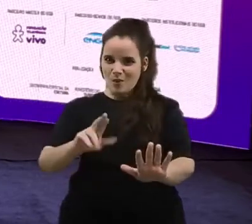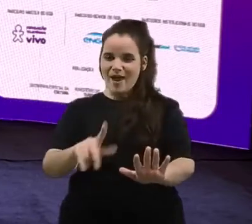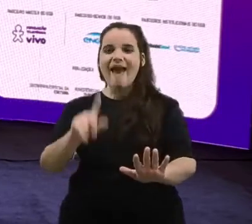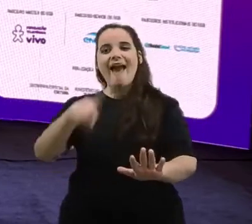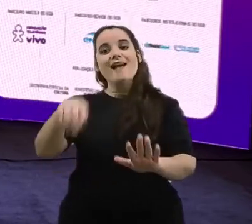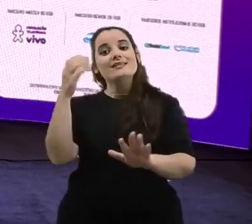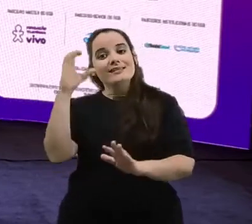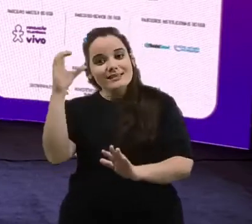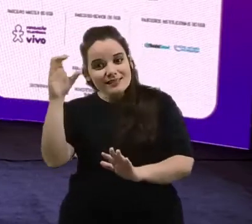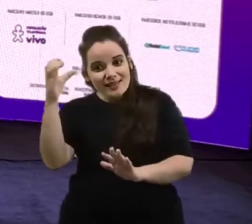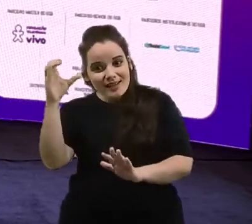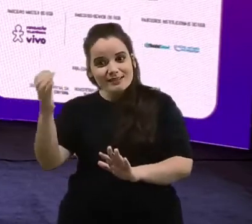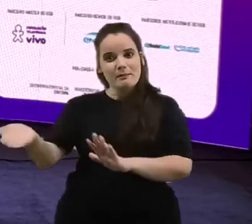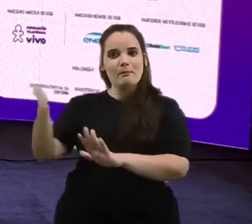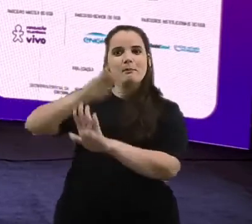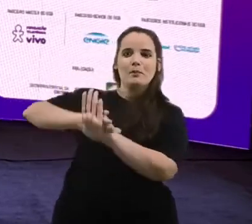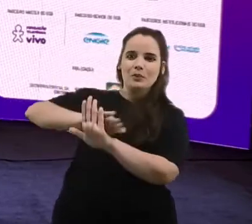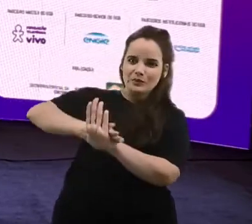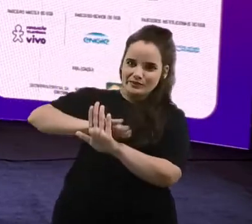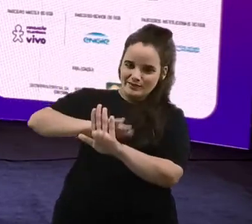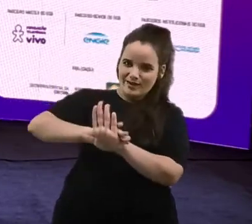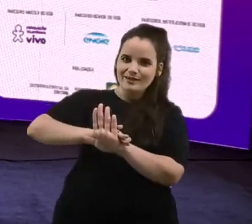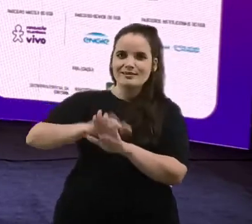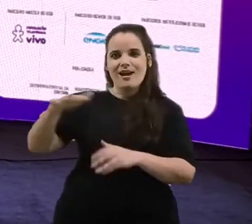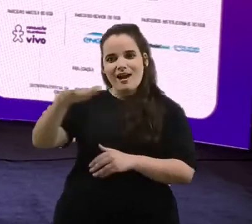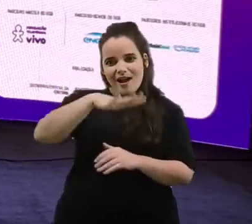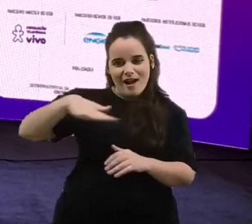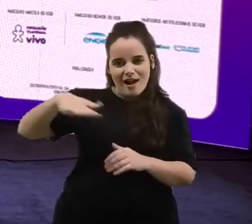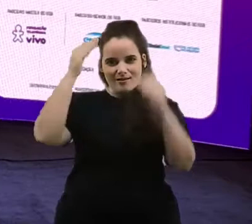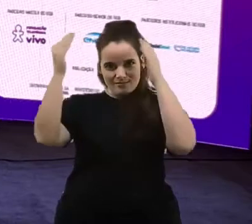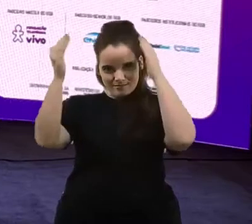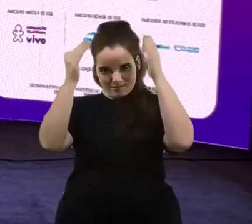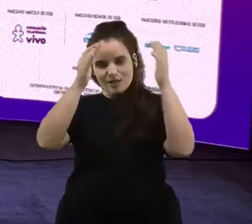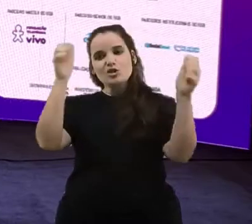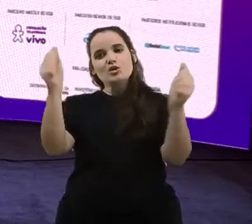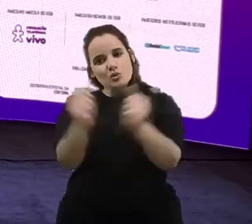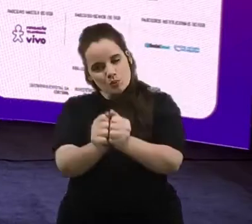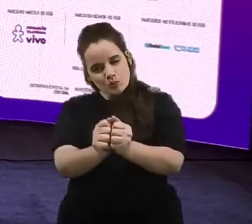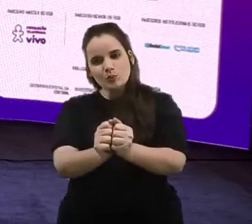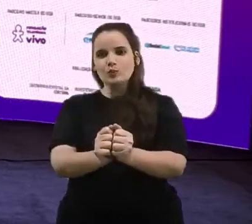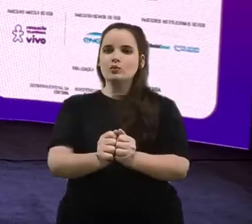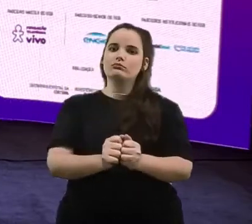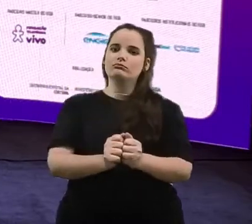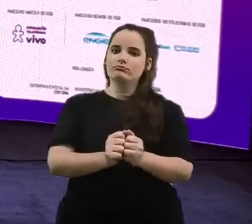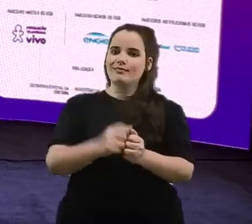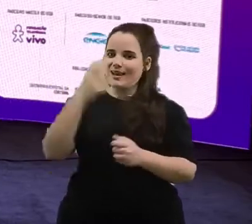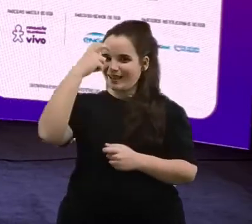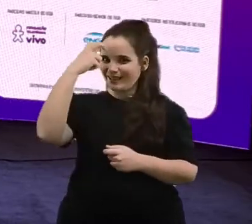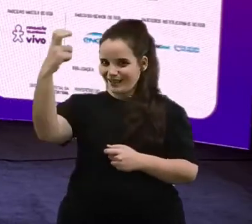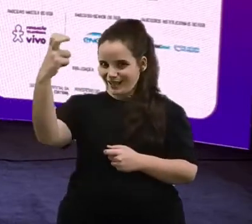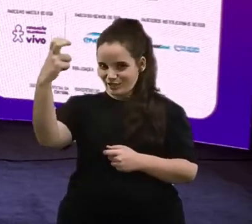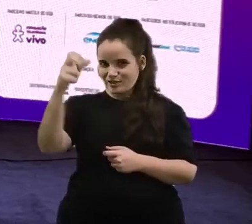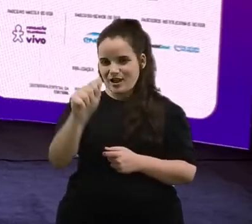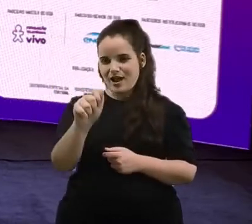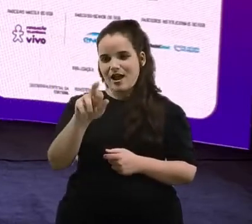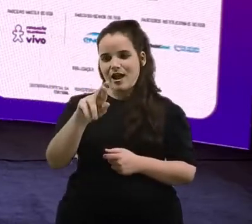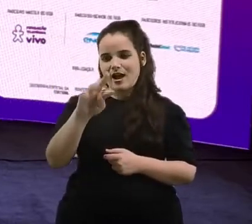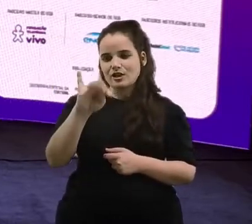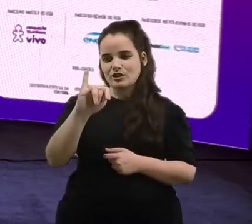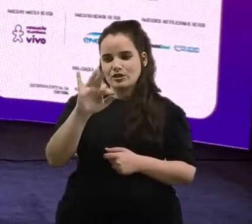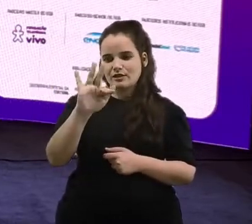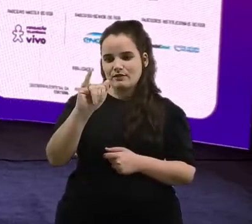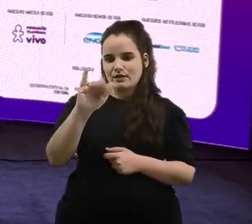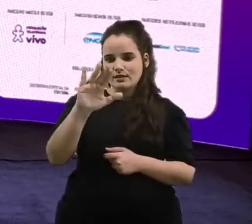aplicada junto com a inteligência artificial. Mas, assim, queremos saber de você, como é que funciona, né? Como é que é